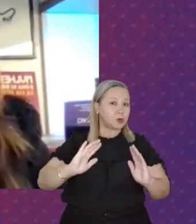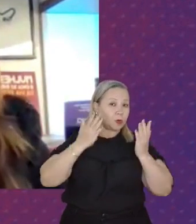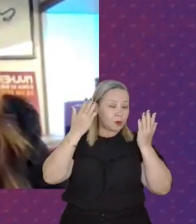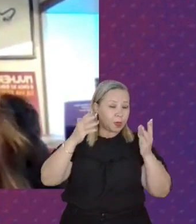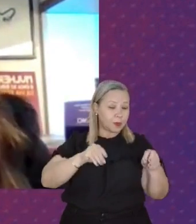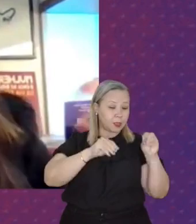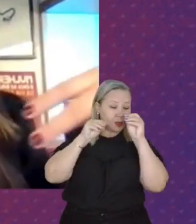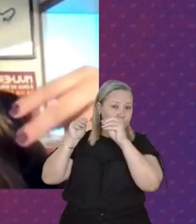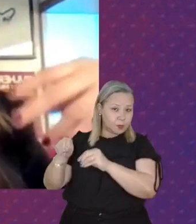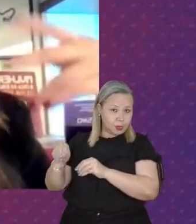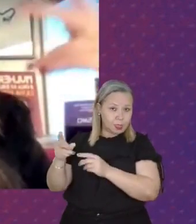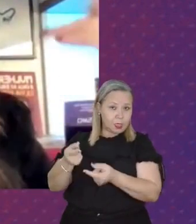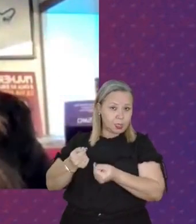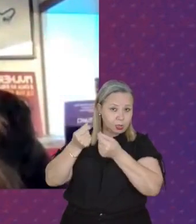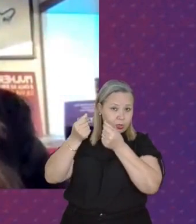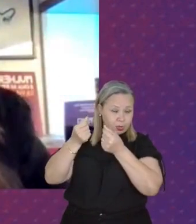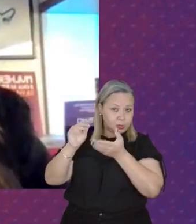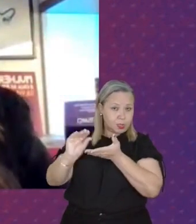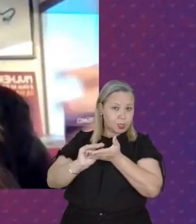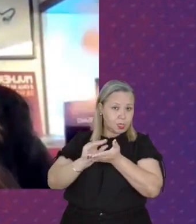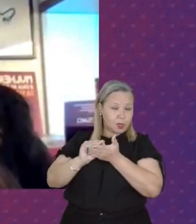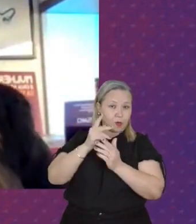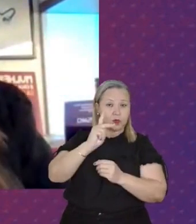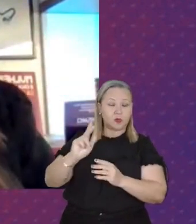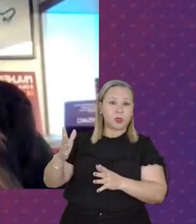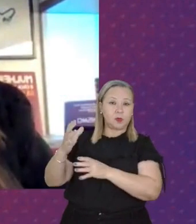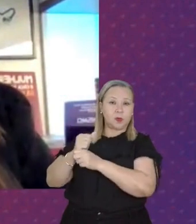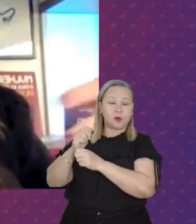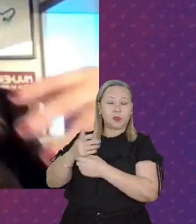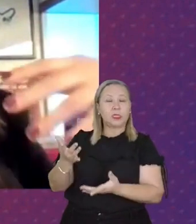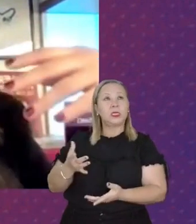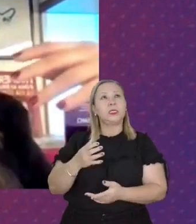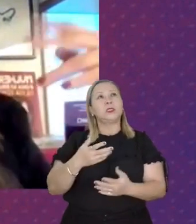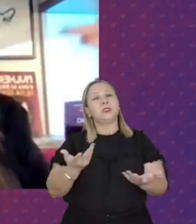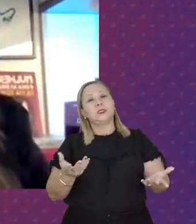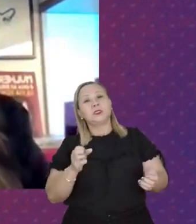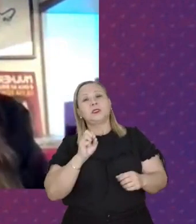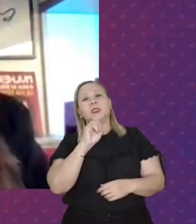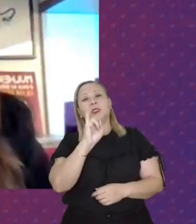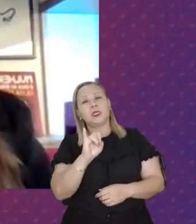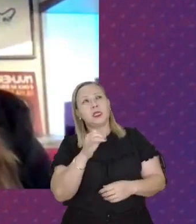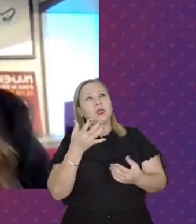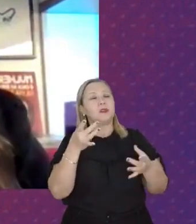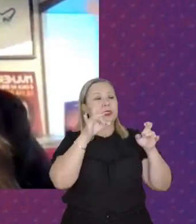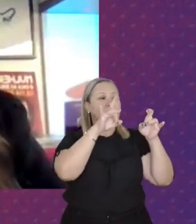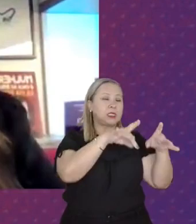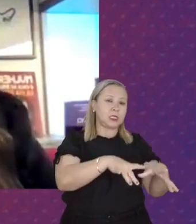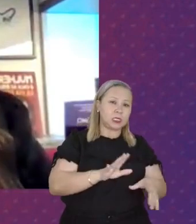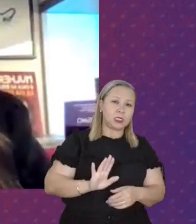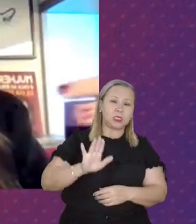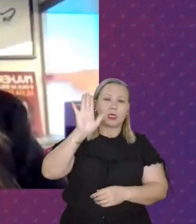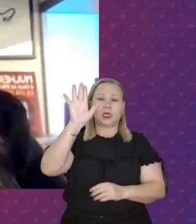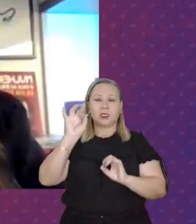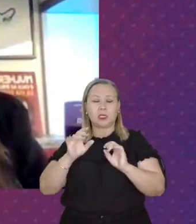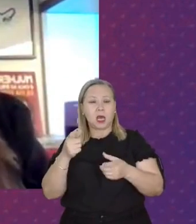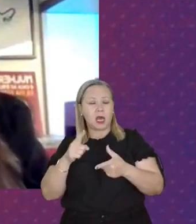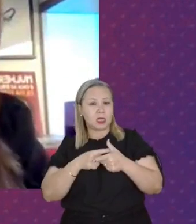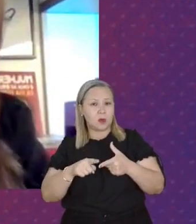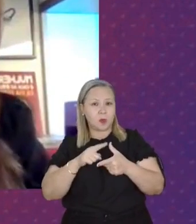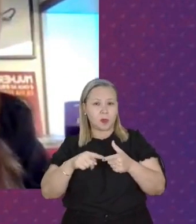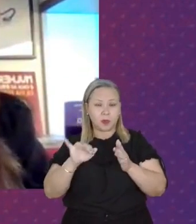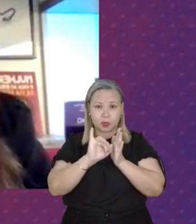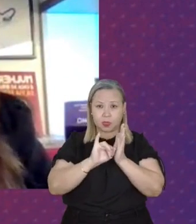para a sua conta. Mas, se por um acaso você desistir de ser candidata, ou o partido não aprovar a sua candidatura, ou der algum problema e o seu registro não